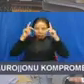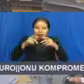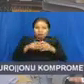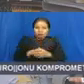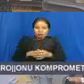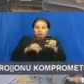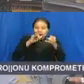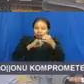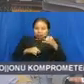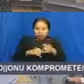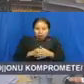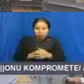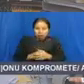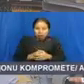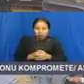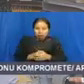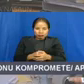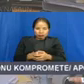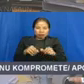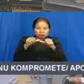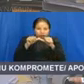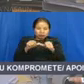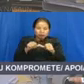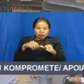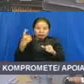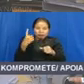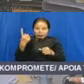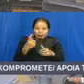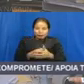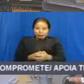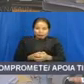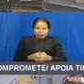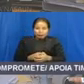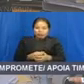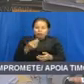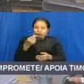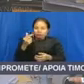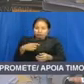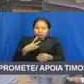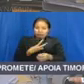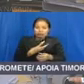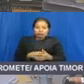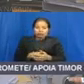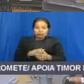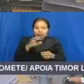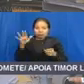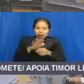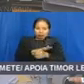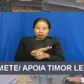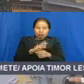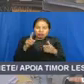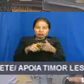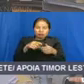ONA final, né? Execução lá ou não. Neve, ele o tuan dito para itadu conclui, pois arquivo processo